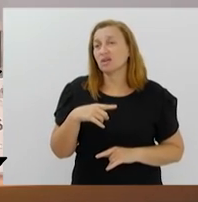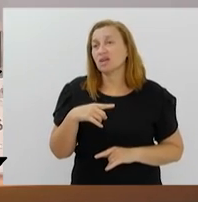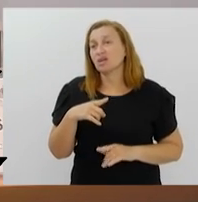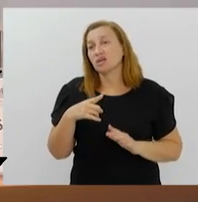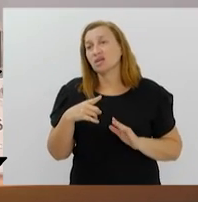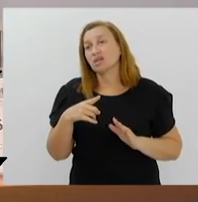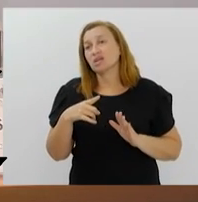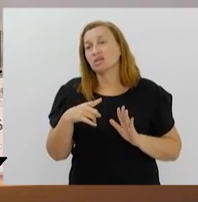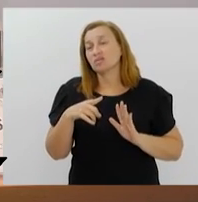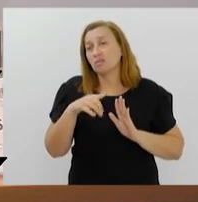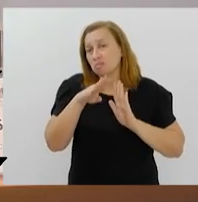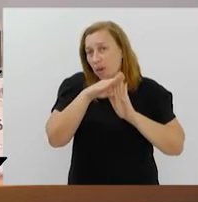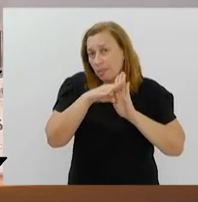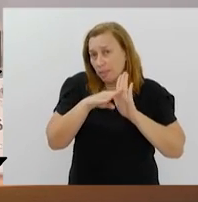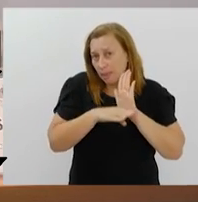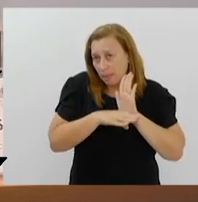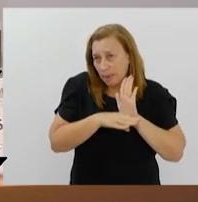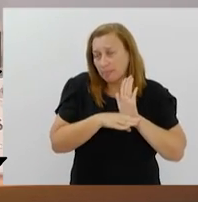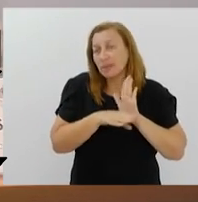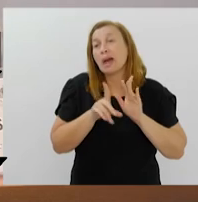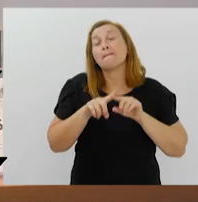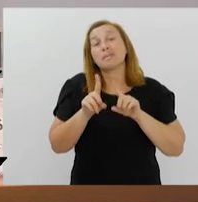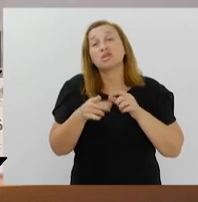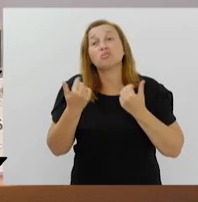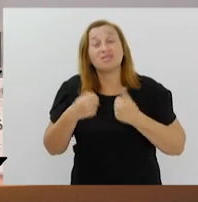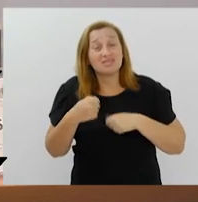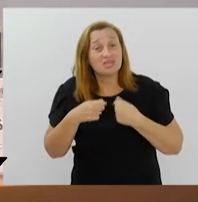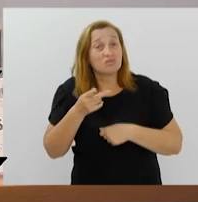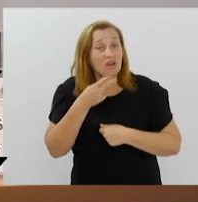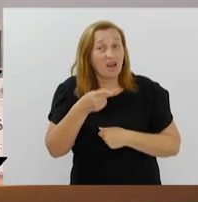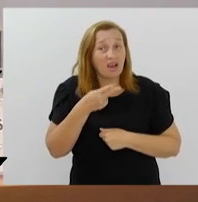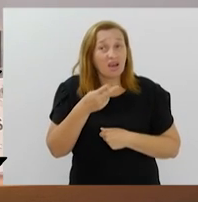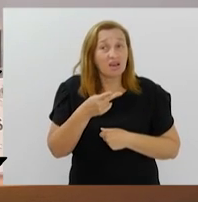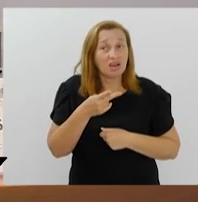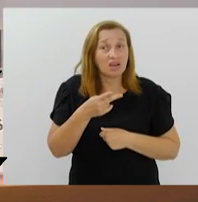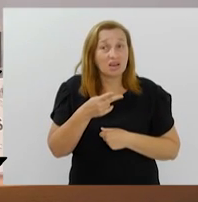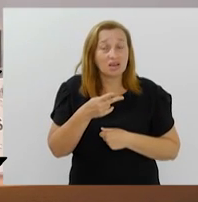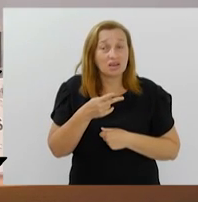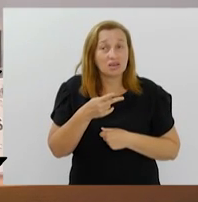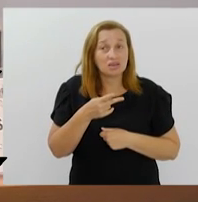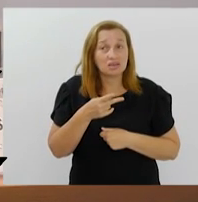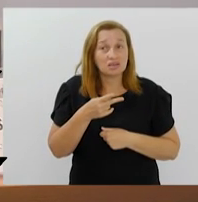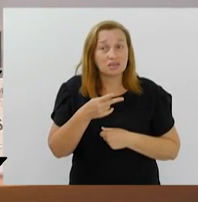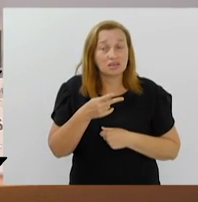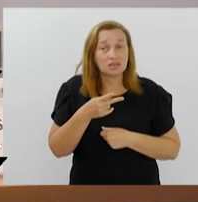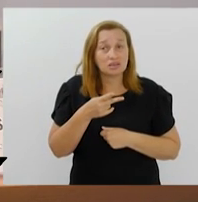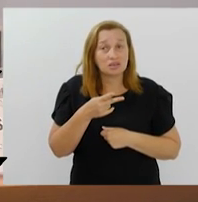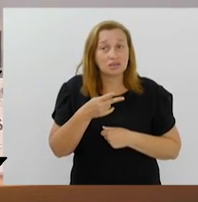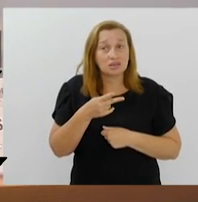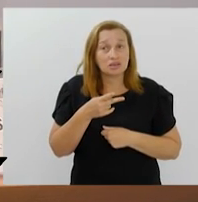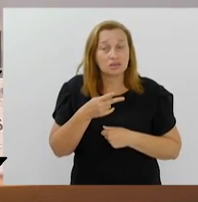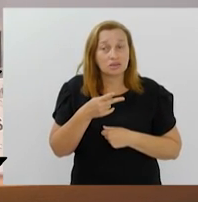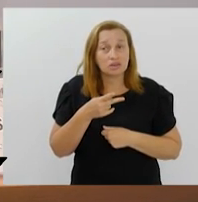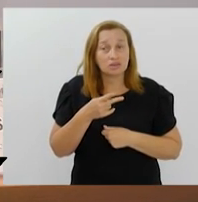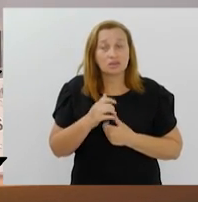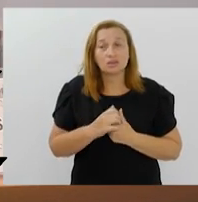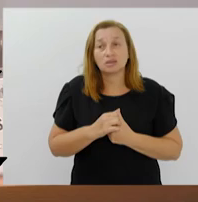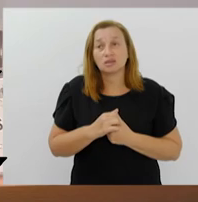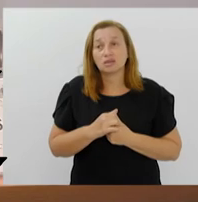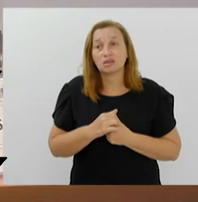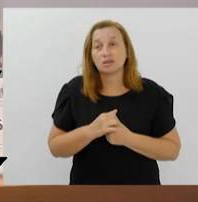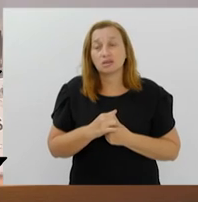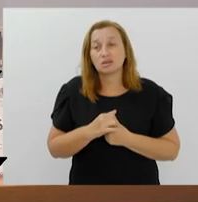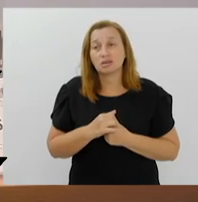sendo pautado mas eu preciso dizer que D Car eu preciso dizer que